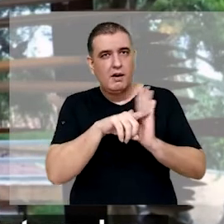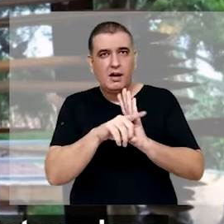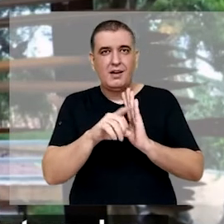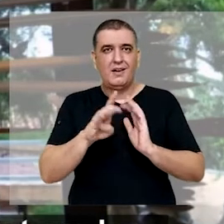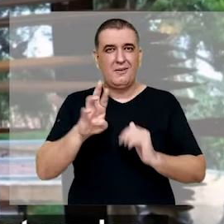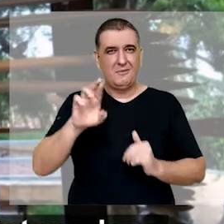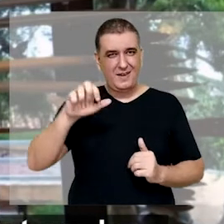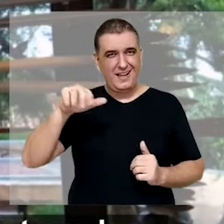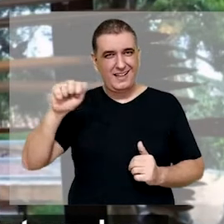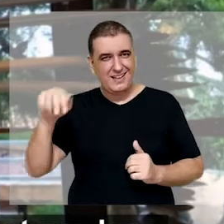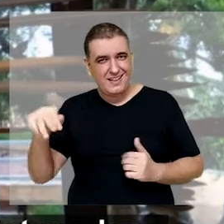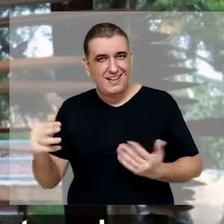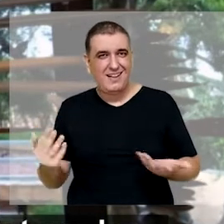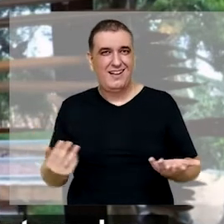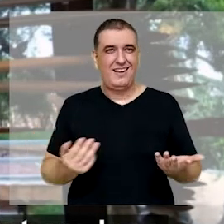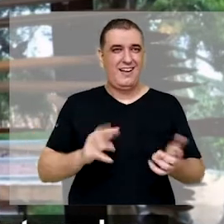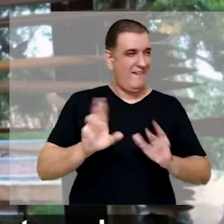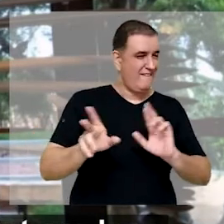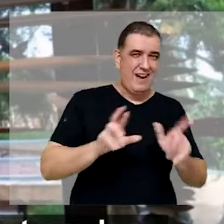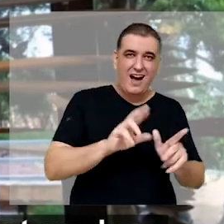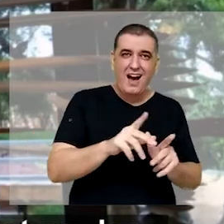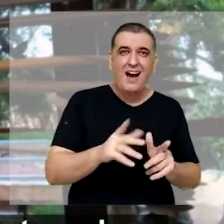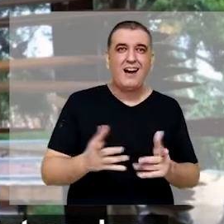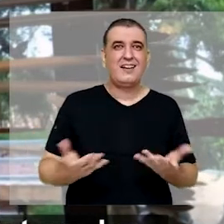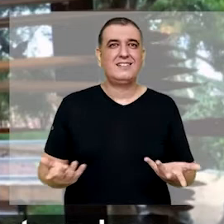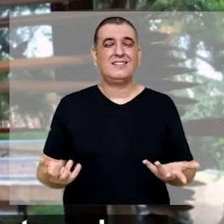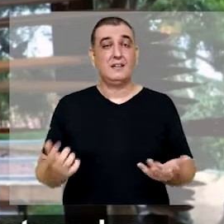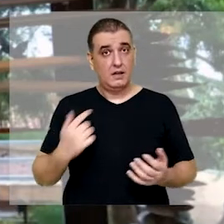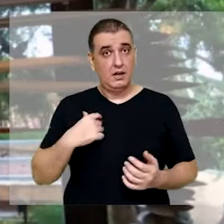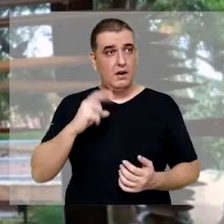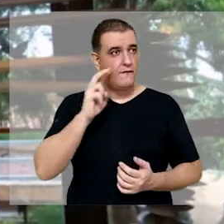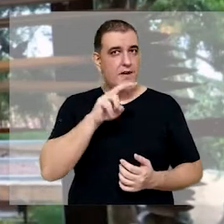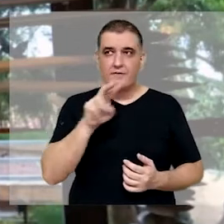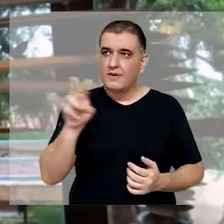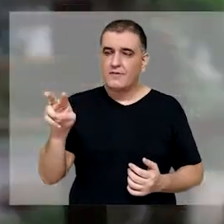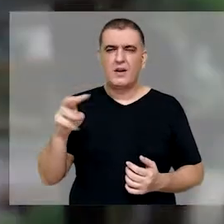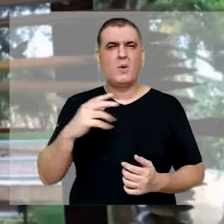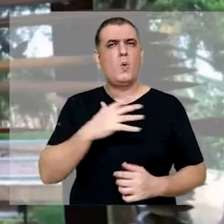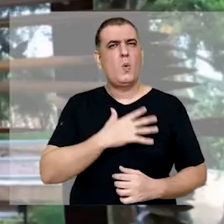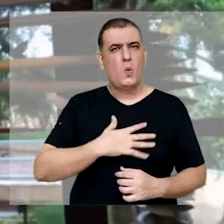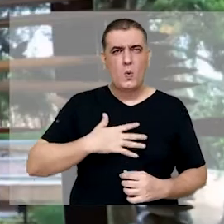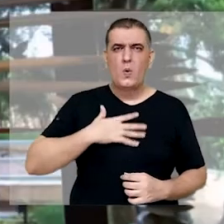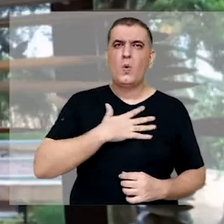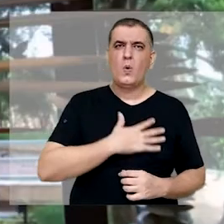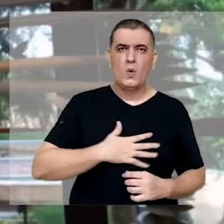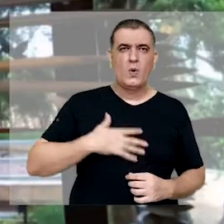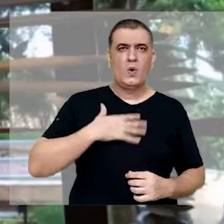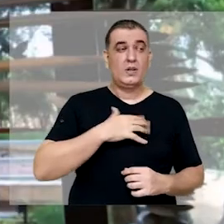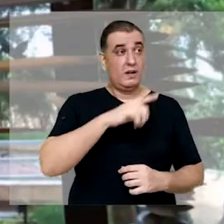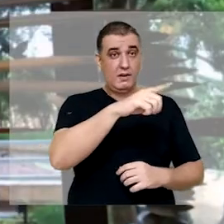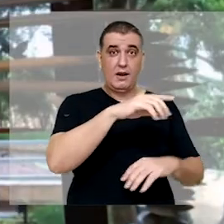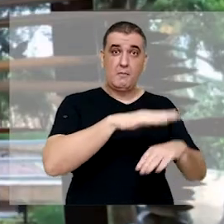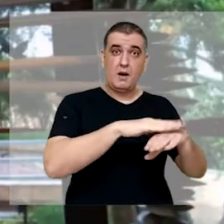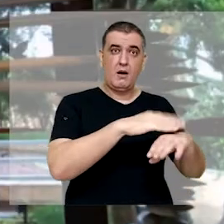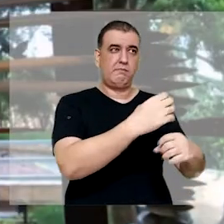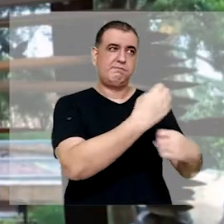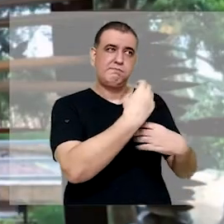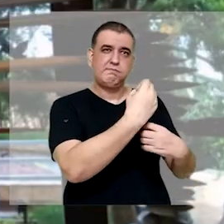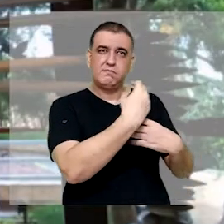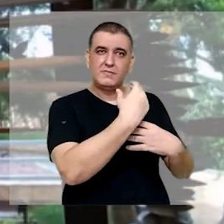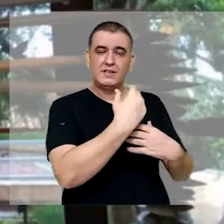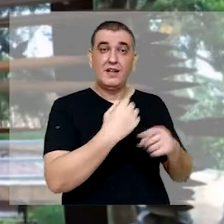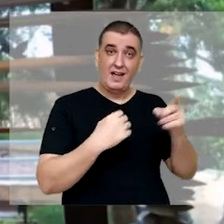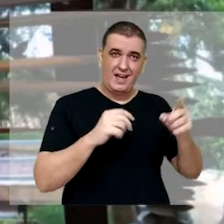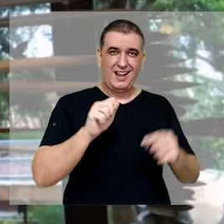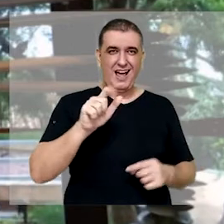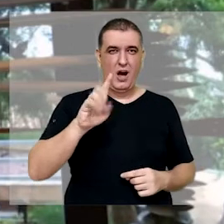e o Brenan na cerâmica, em termos de cerâmica, um Brenan em cerâmica, bom, o meu mestre, como eu